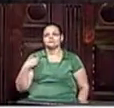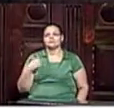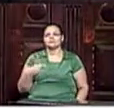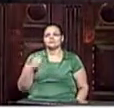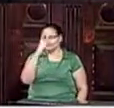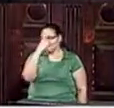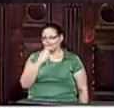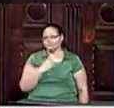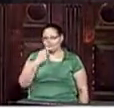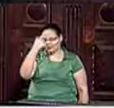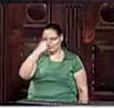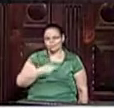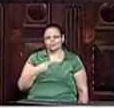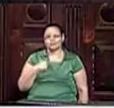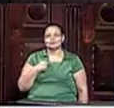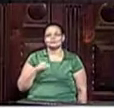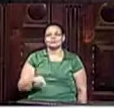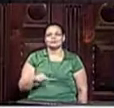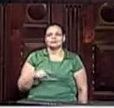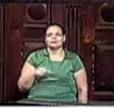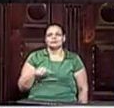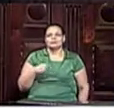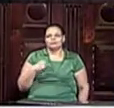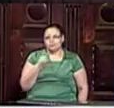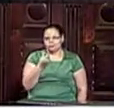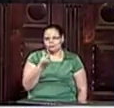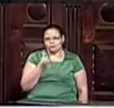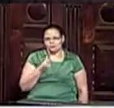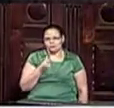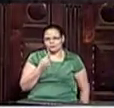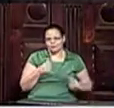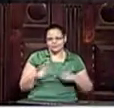Perfil das vítimas. Cerca de